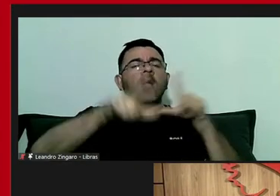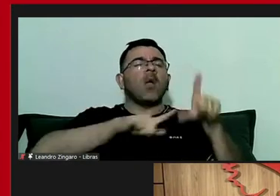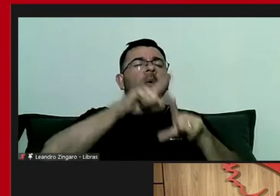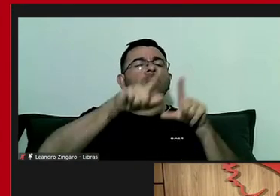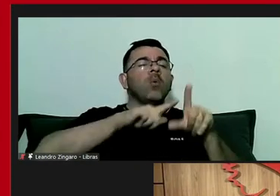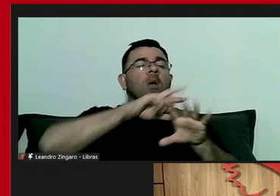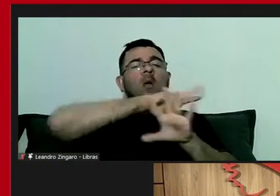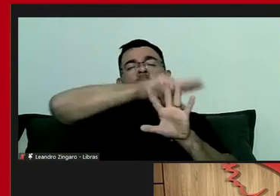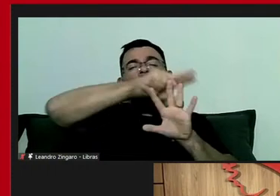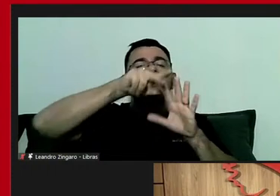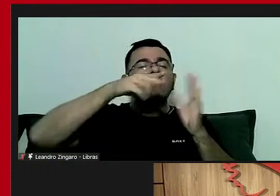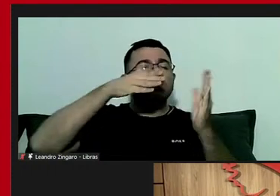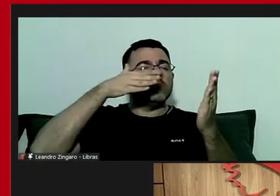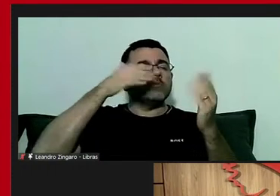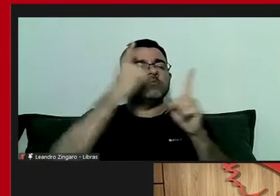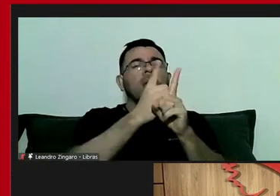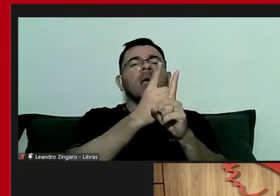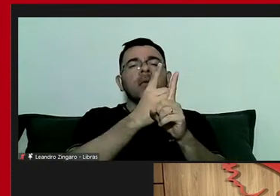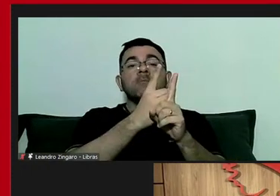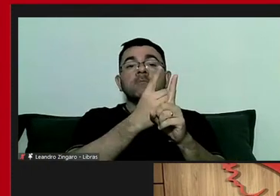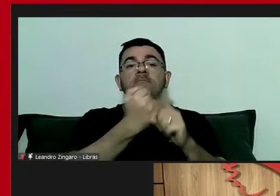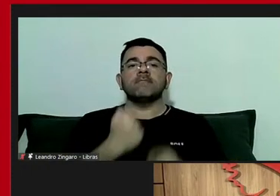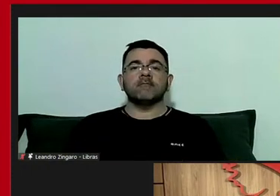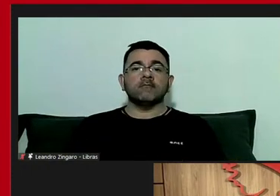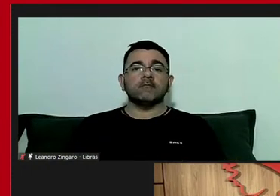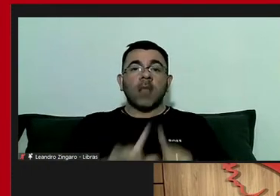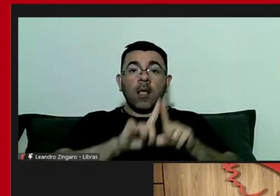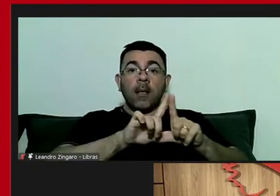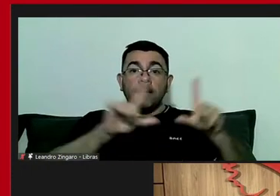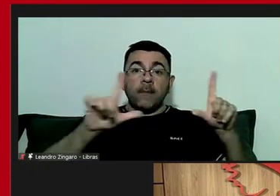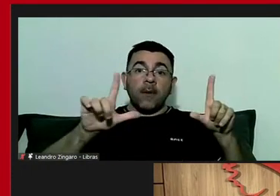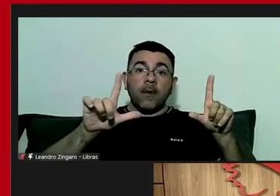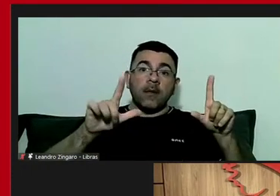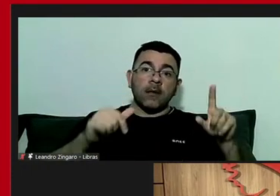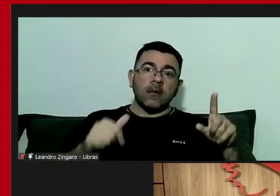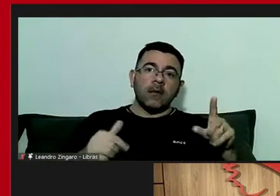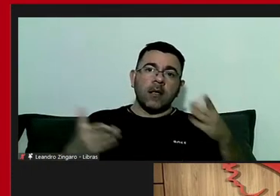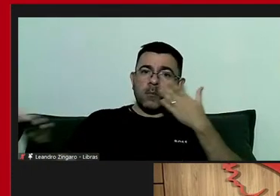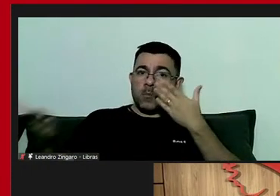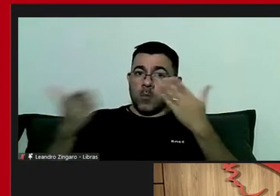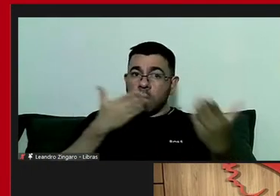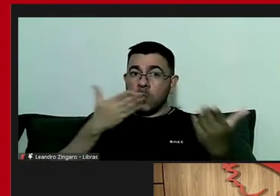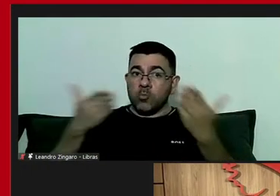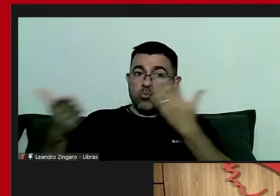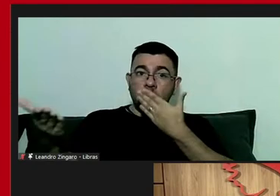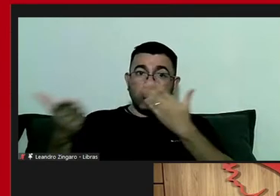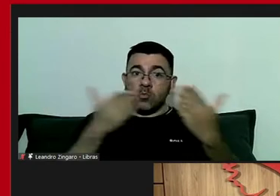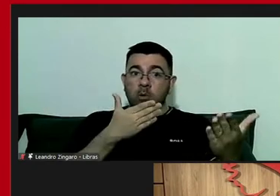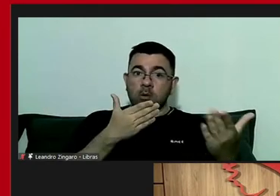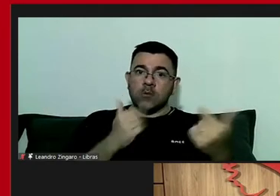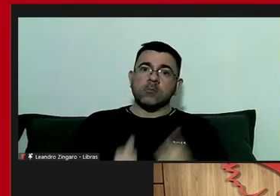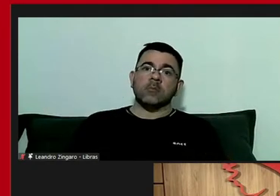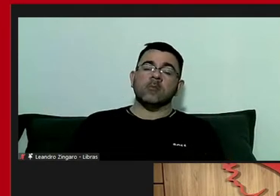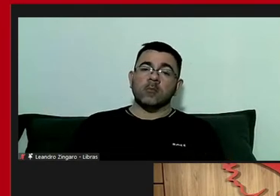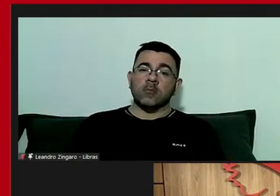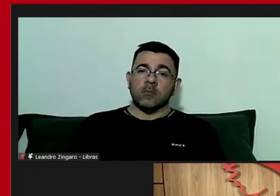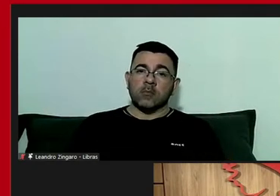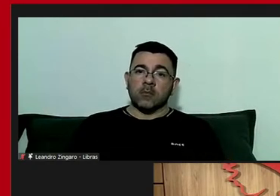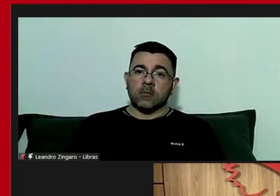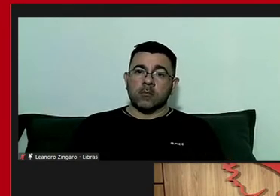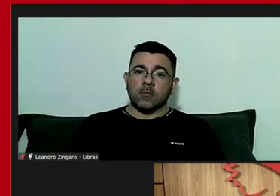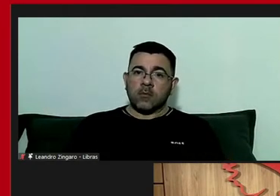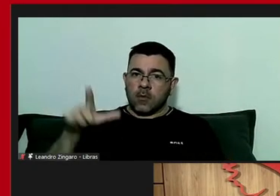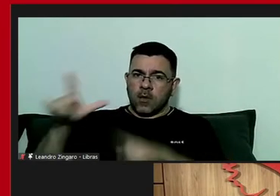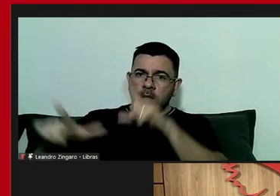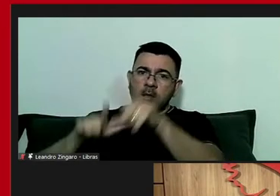grande ferramenta e ela tem que ser em duas vias eh a melor propaganda é botar serviço para funcionar bem você